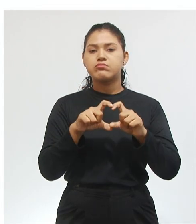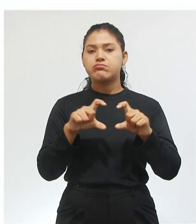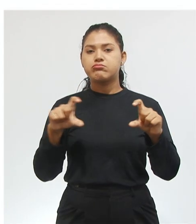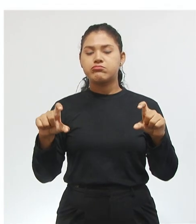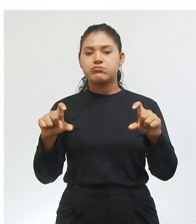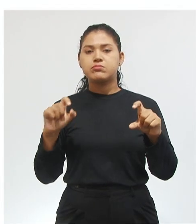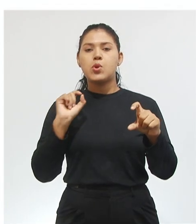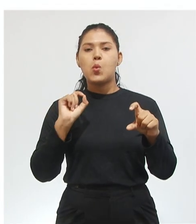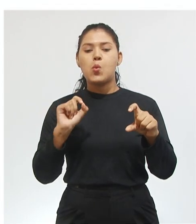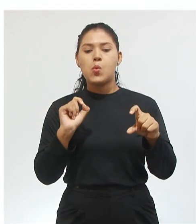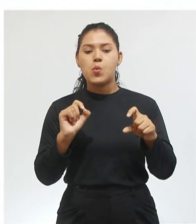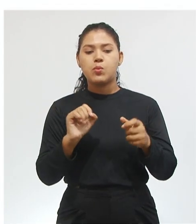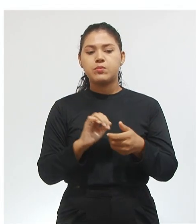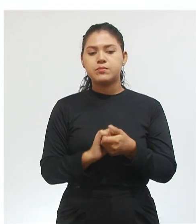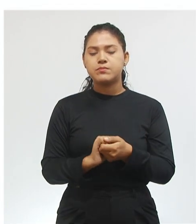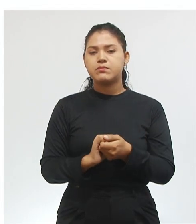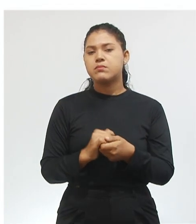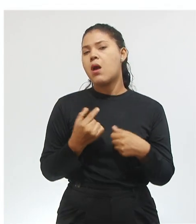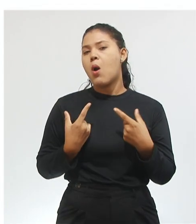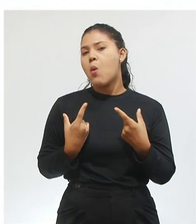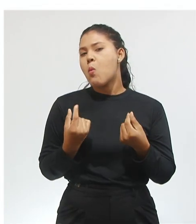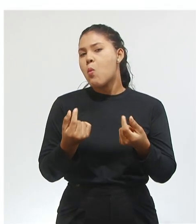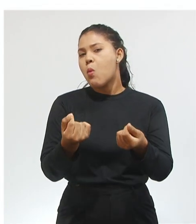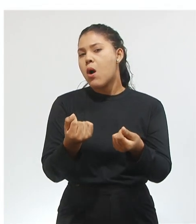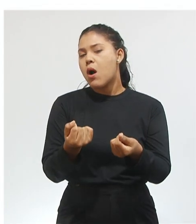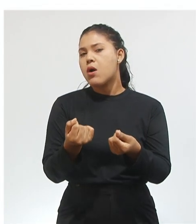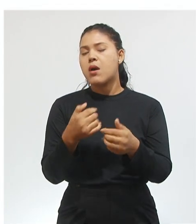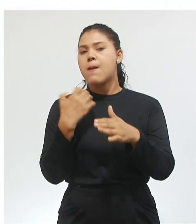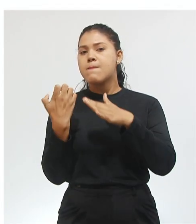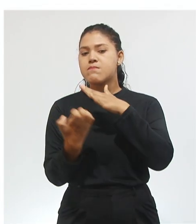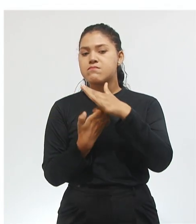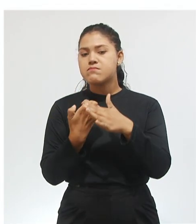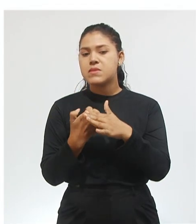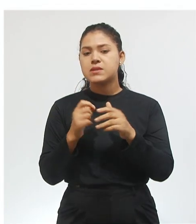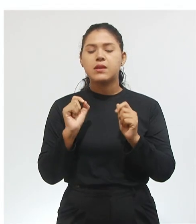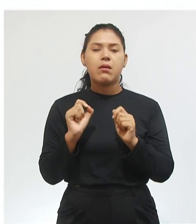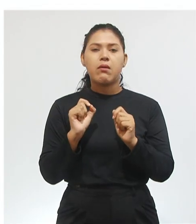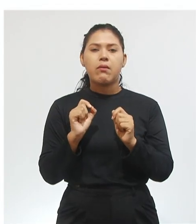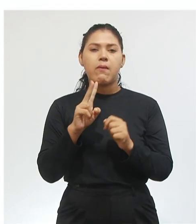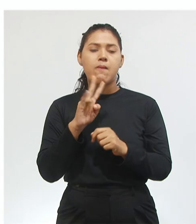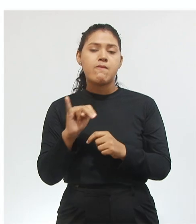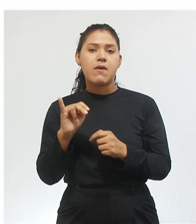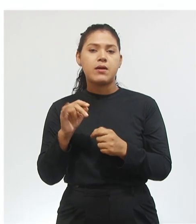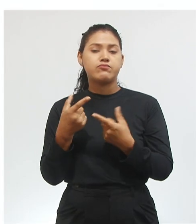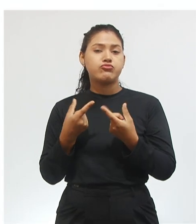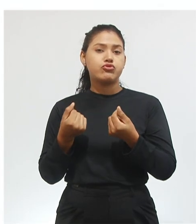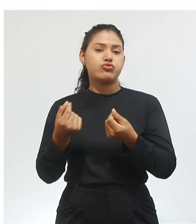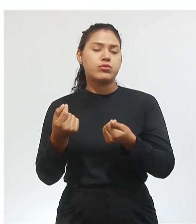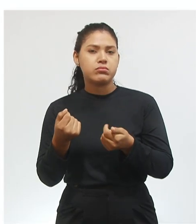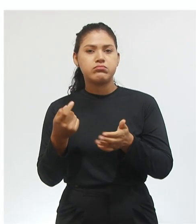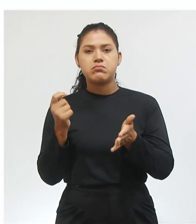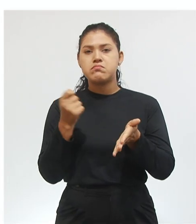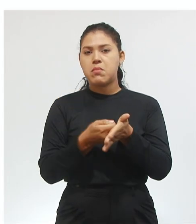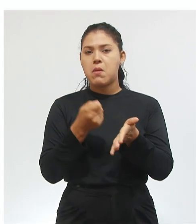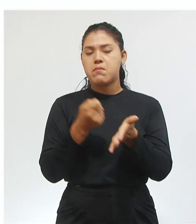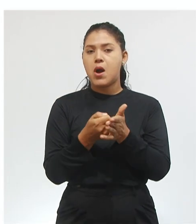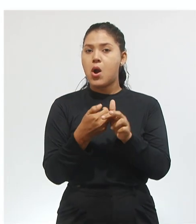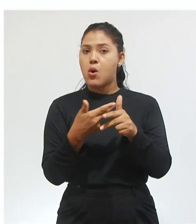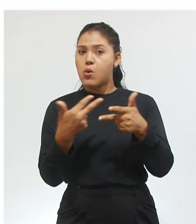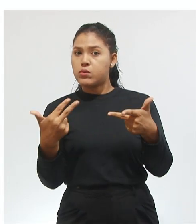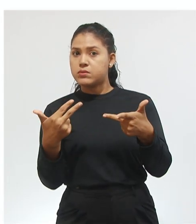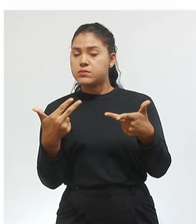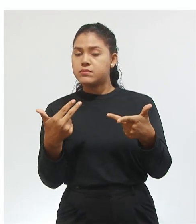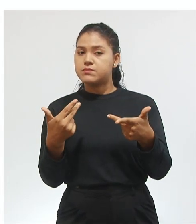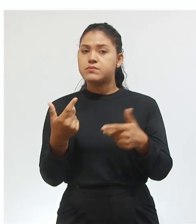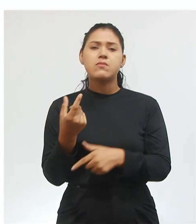que é justamente pera aí quanto que a organização vai e eh ter de despesa né para funcionar